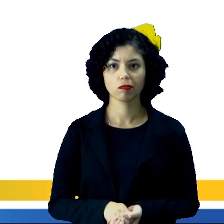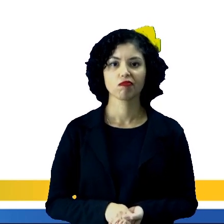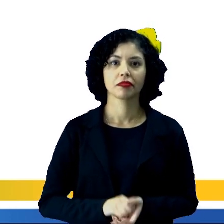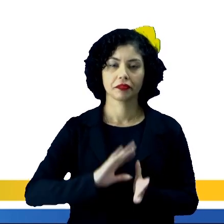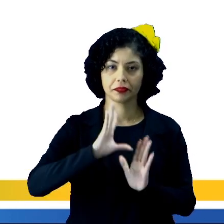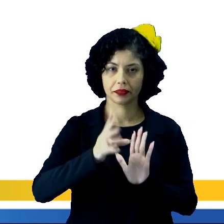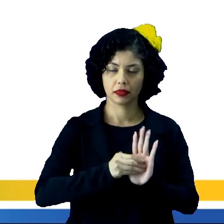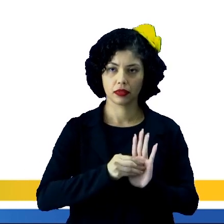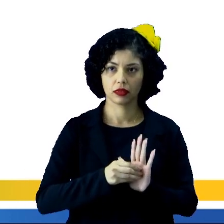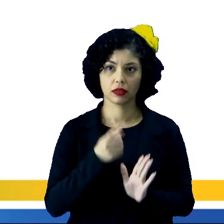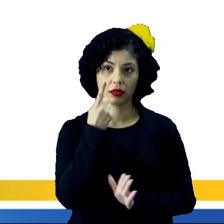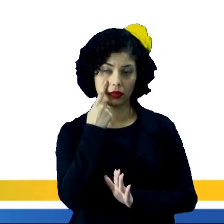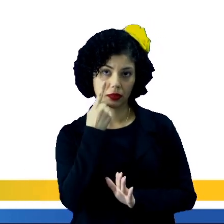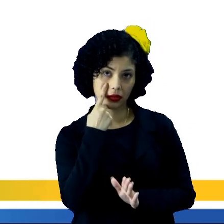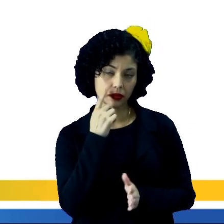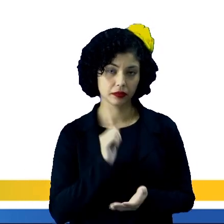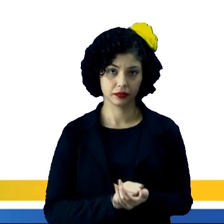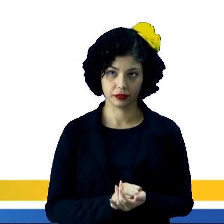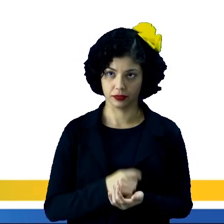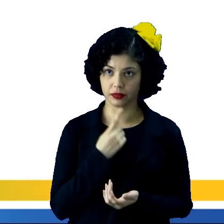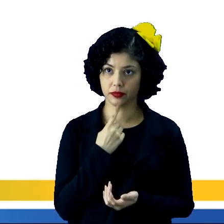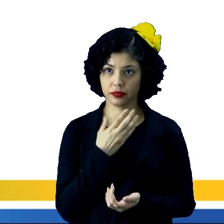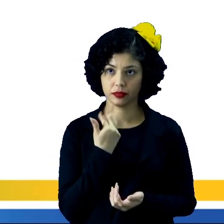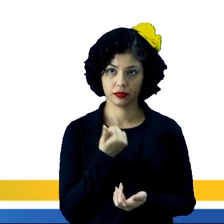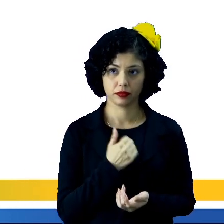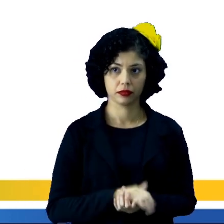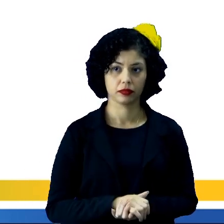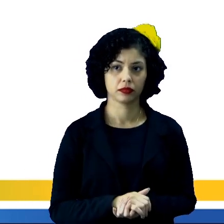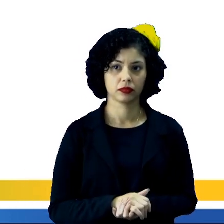Eu coloquei meus olhos para ver melhor.